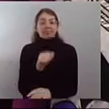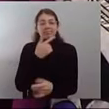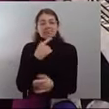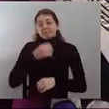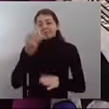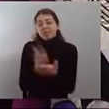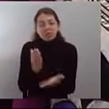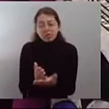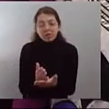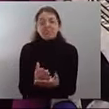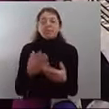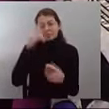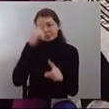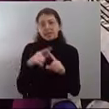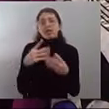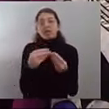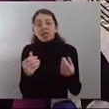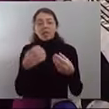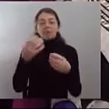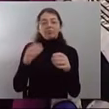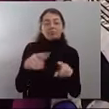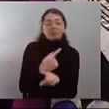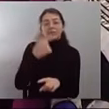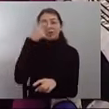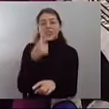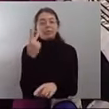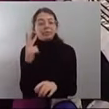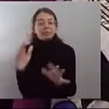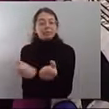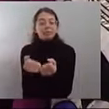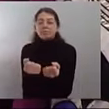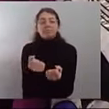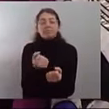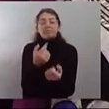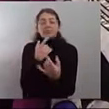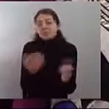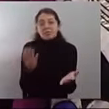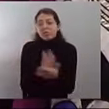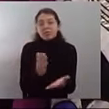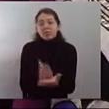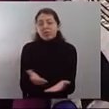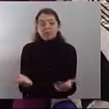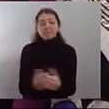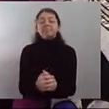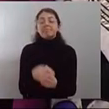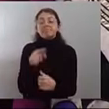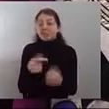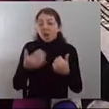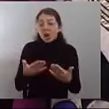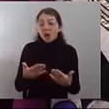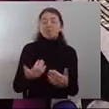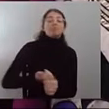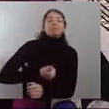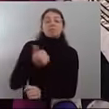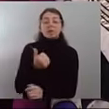e, mais importante que tudo, salvar uma vida que se perdeu. Faloíamos se pudéssemos, mas não podemos. O melhor que podemos fazer, e temos esse